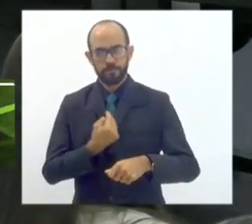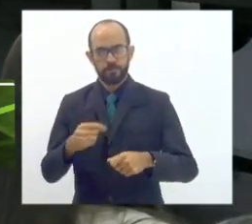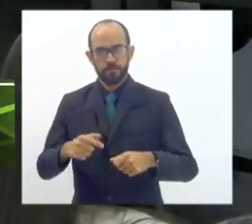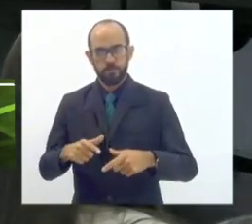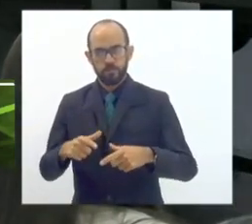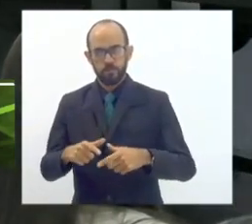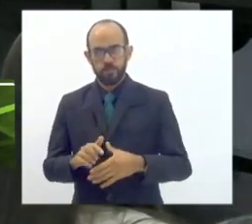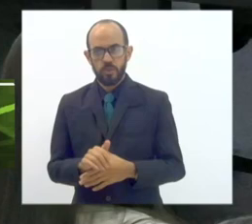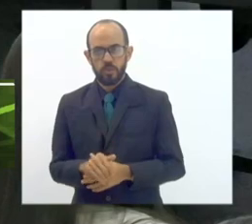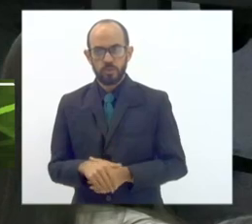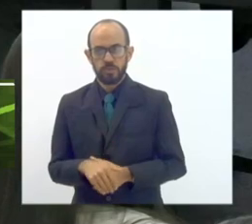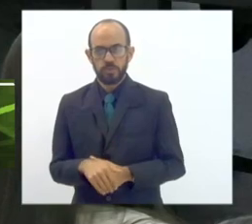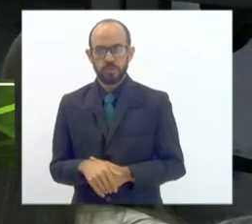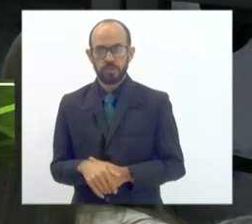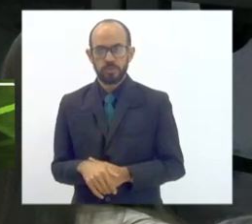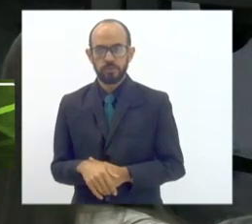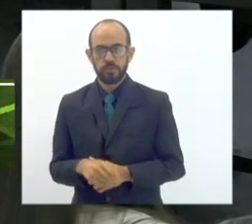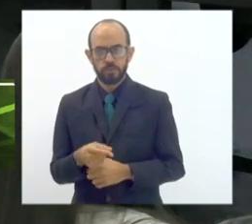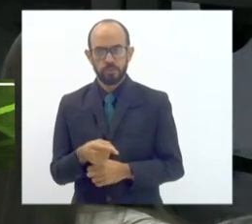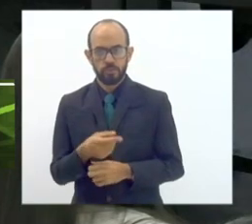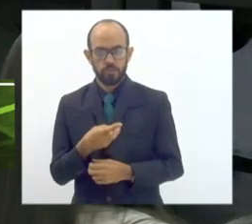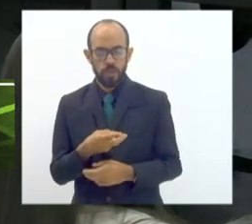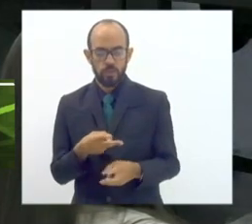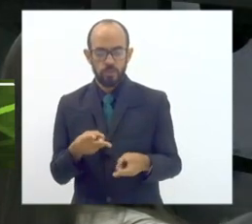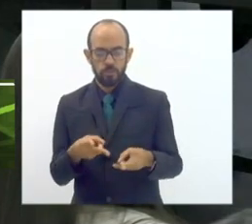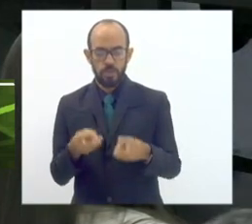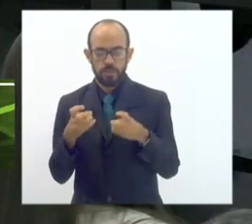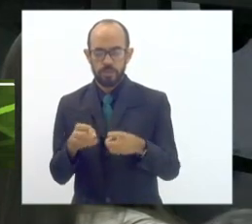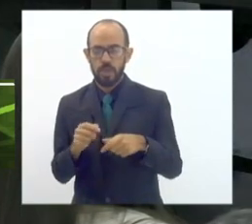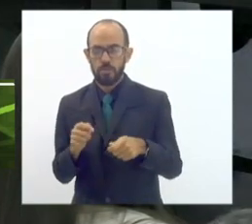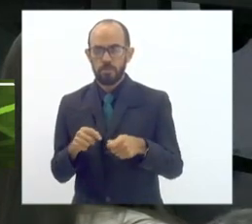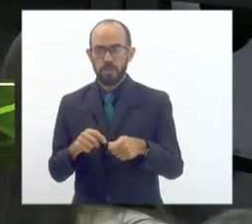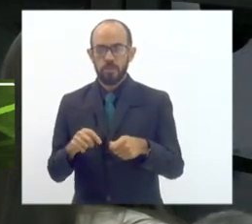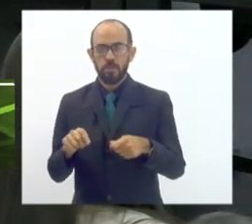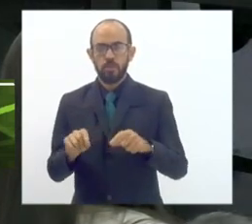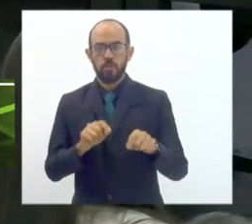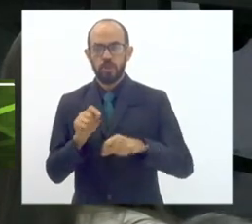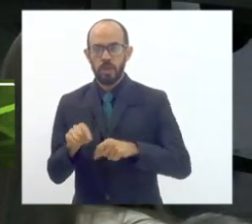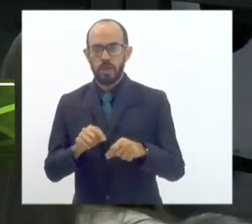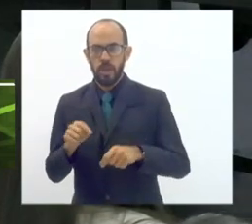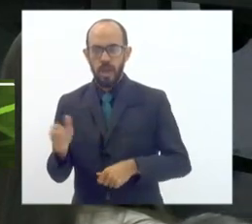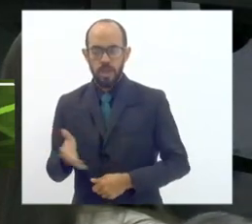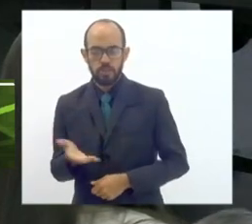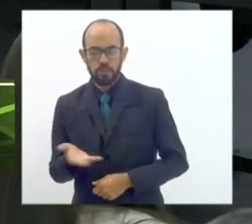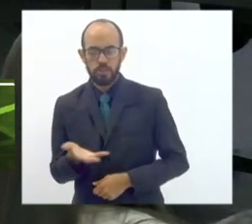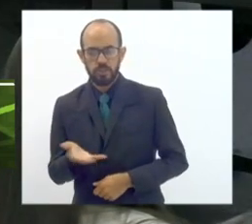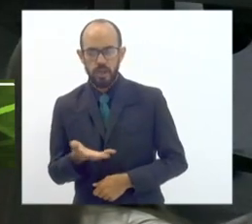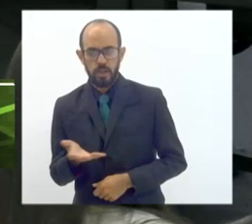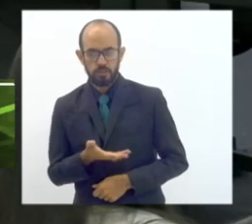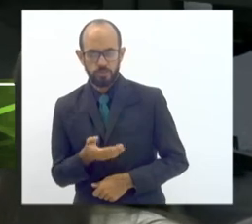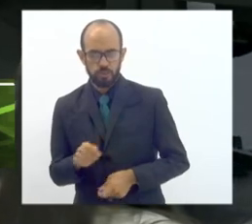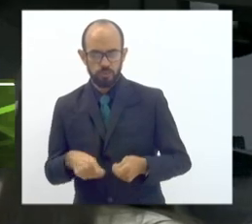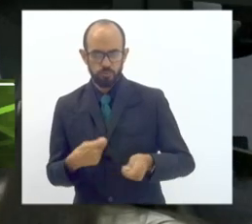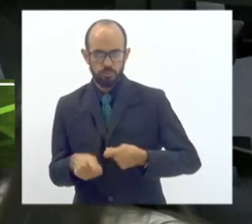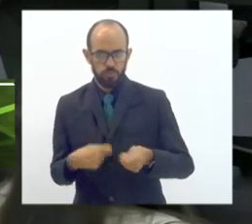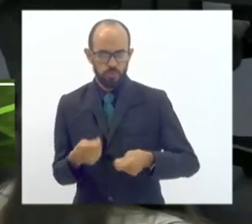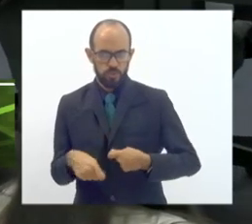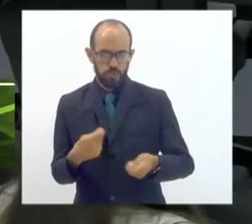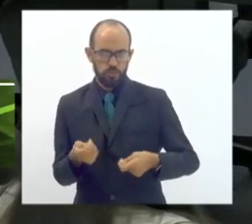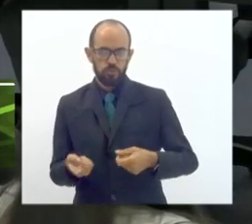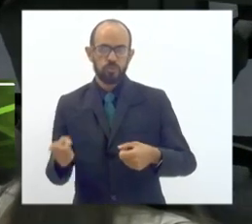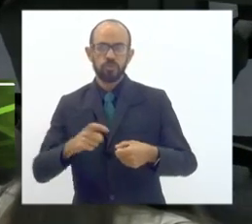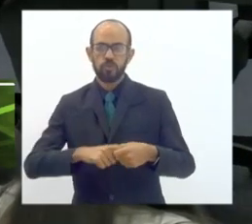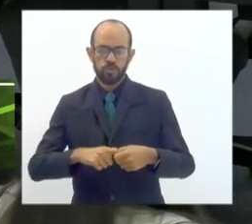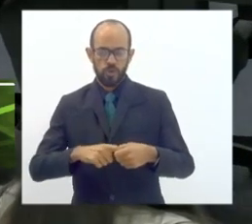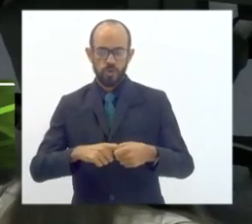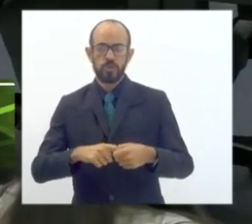né? Eu acho que isso confere a agilidade administrativa que os consórcios entregam, né? Que é uma das questões